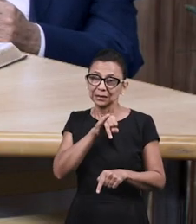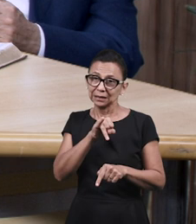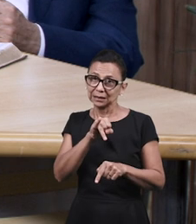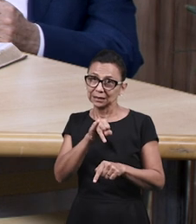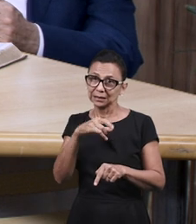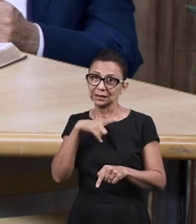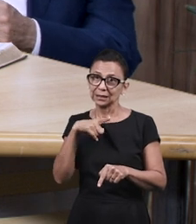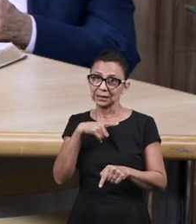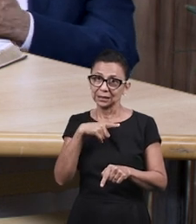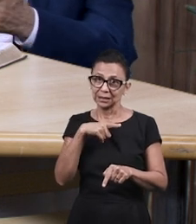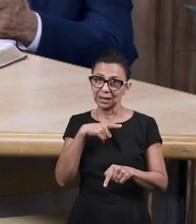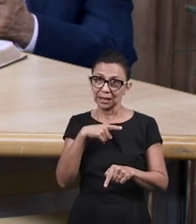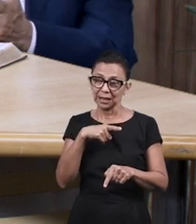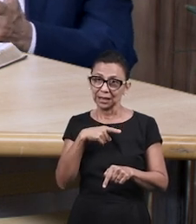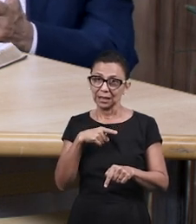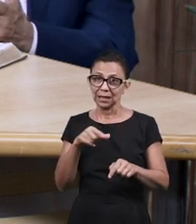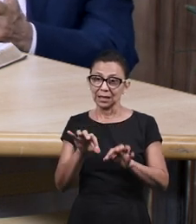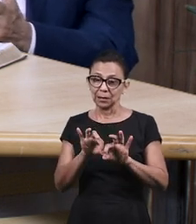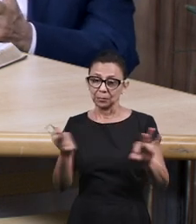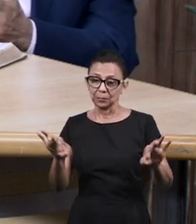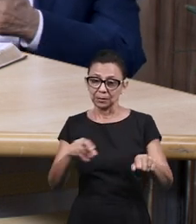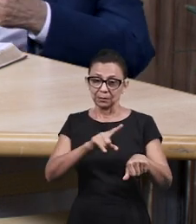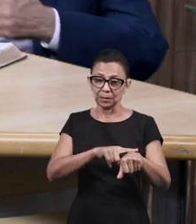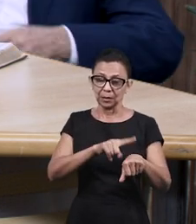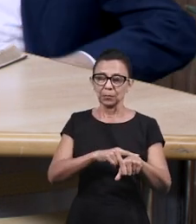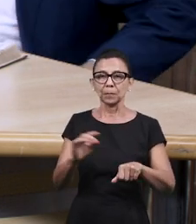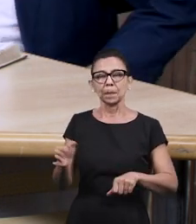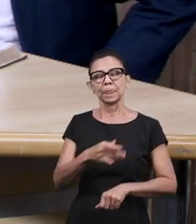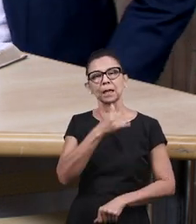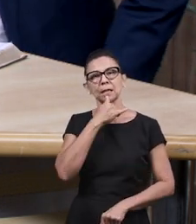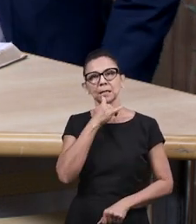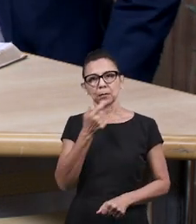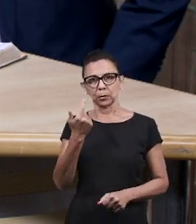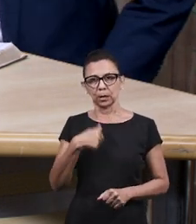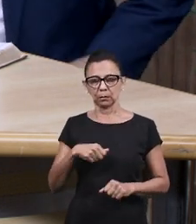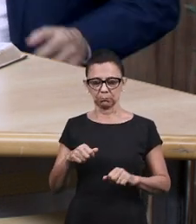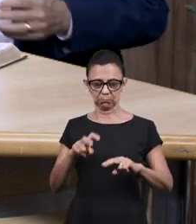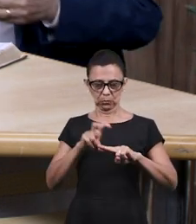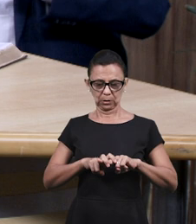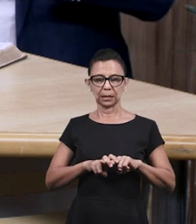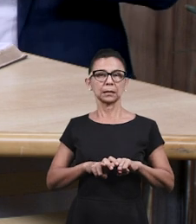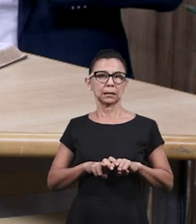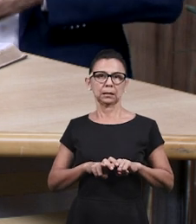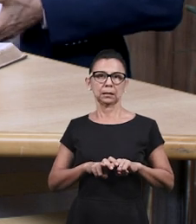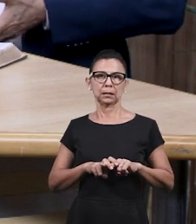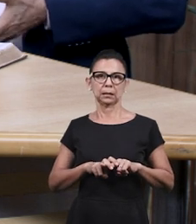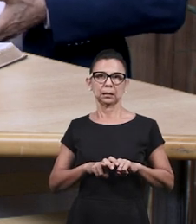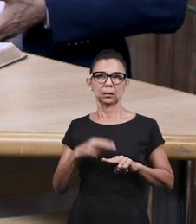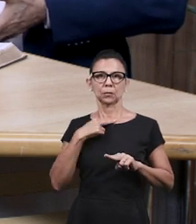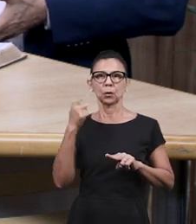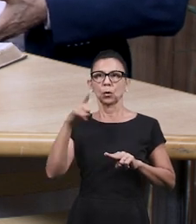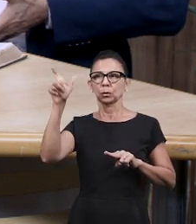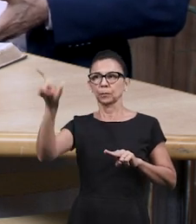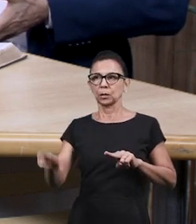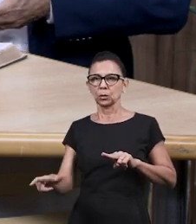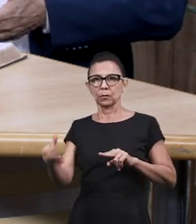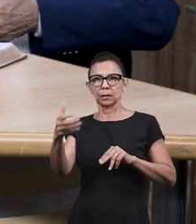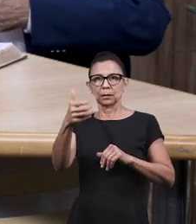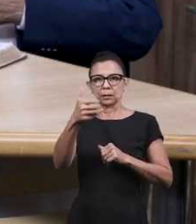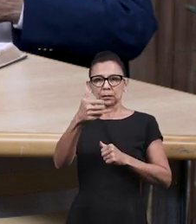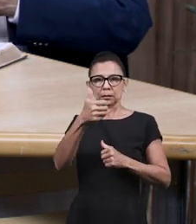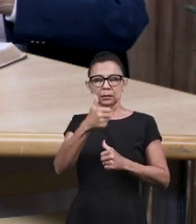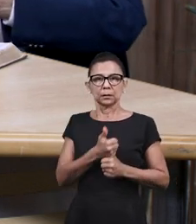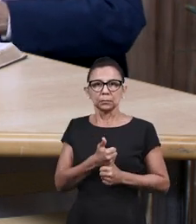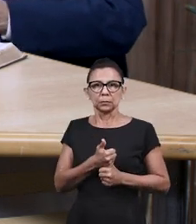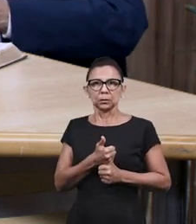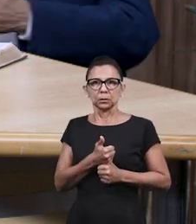entrar a medida tempo, por isso que é uma medida. Então vamos dizer, eu estou sentado neste lugar. Eu não posso colocar outro neste lugar.